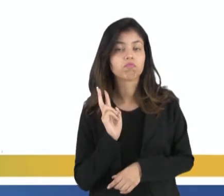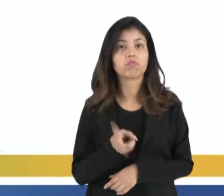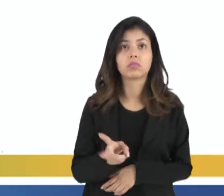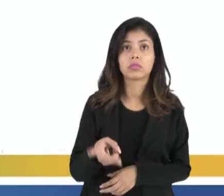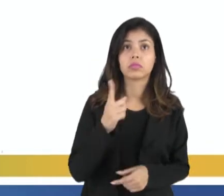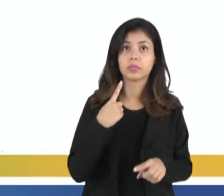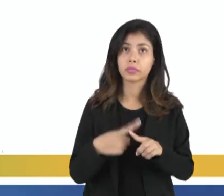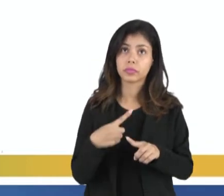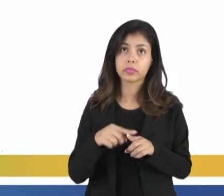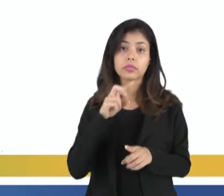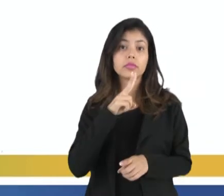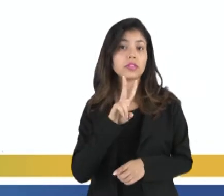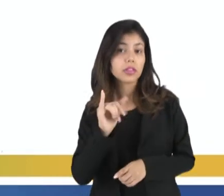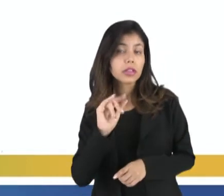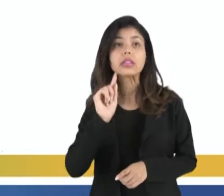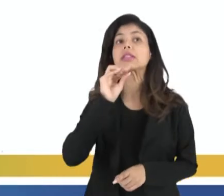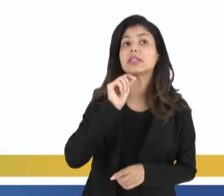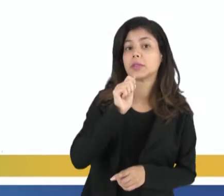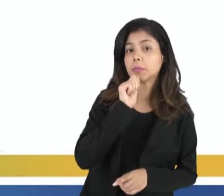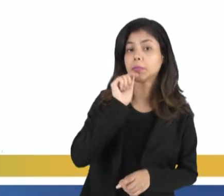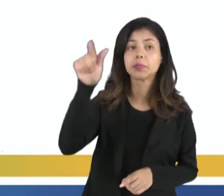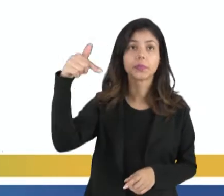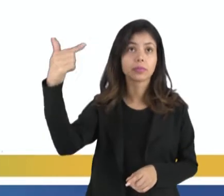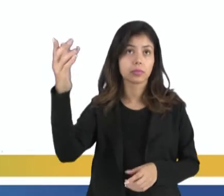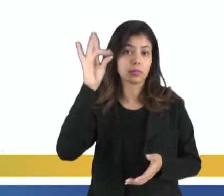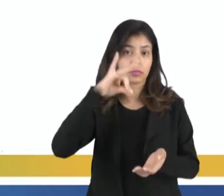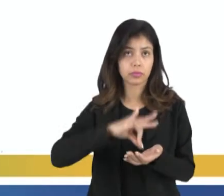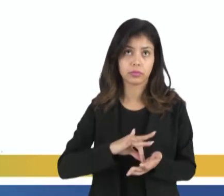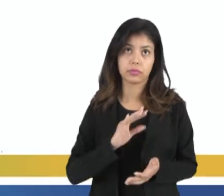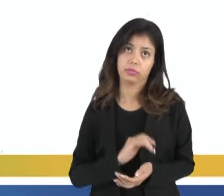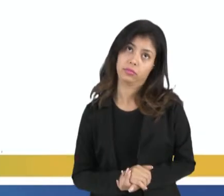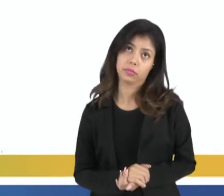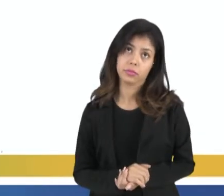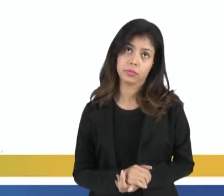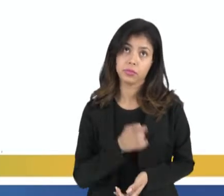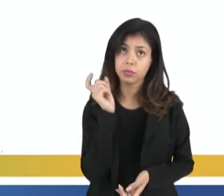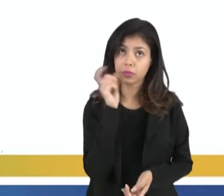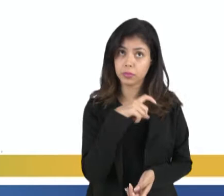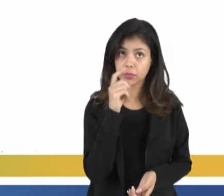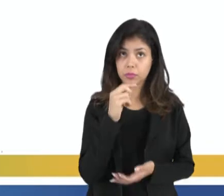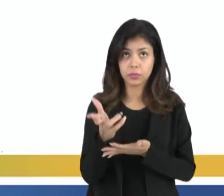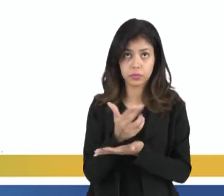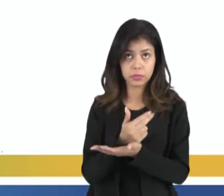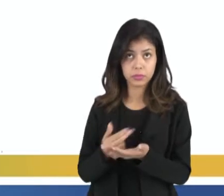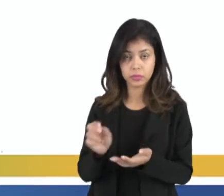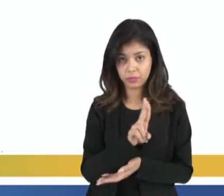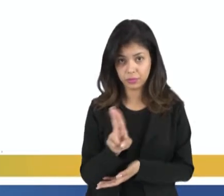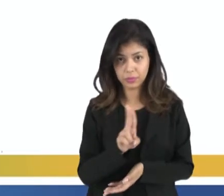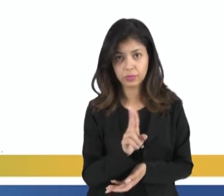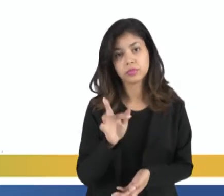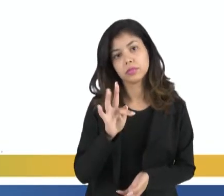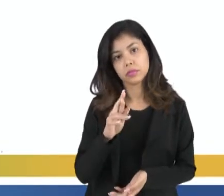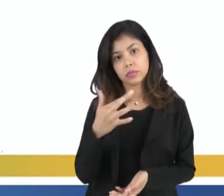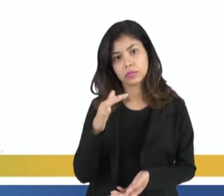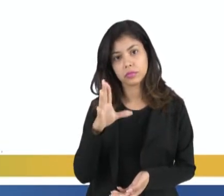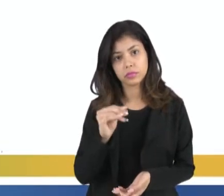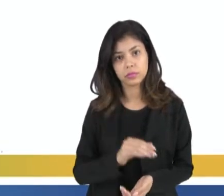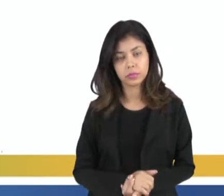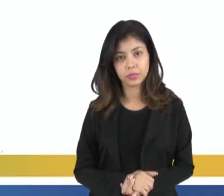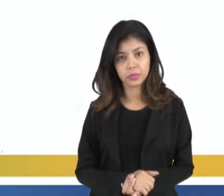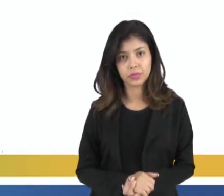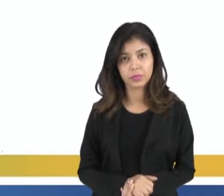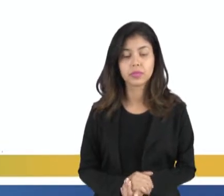vai além dos fatos, além da realidade. Tá? Daí vem, a mentira artística chama-se